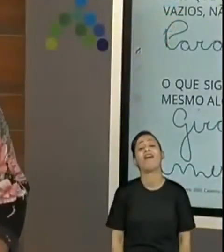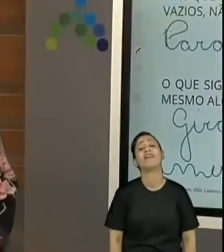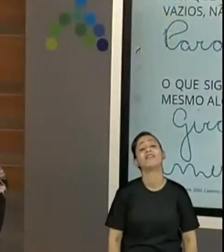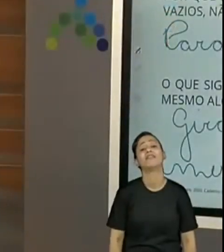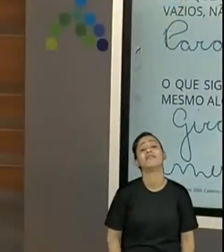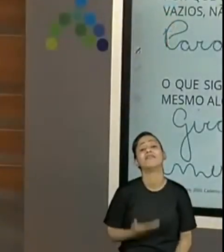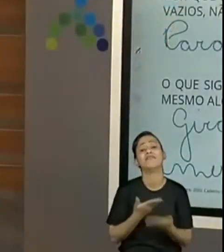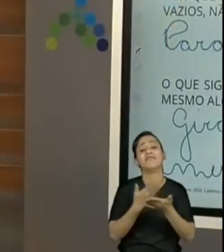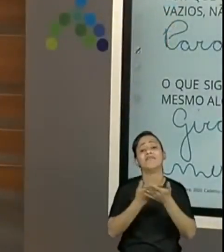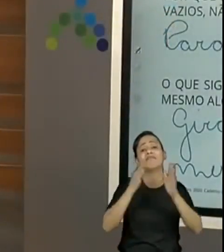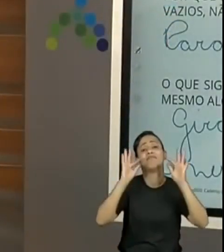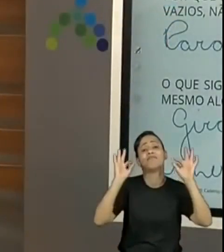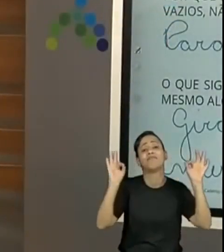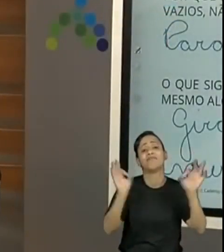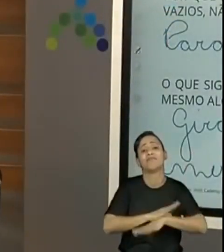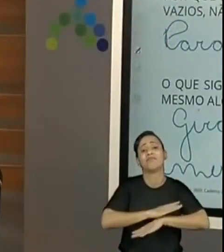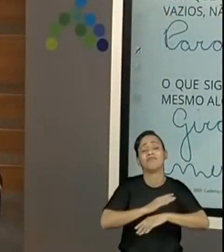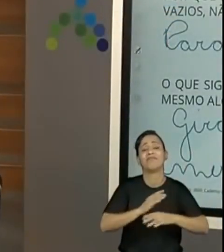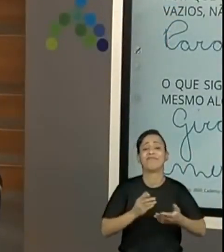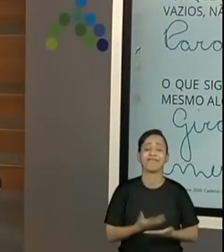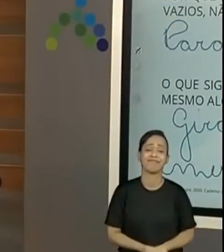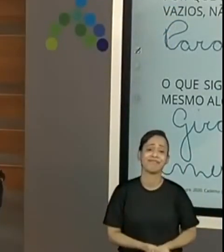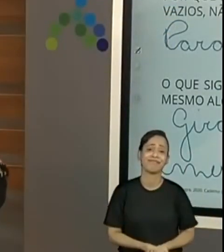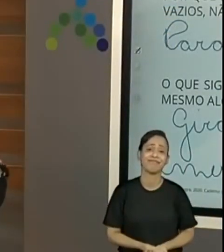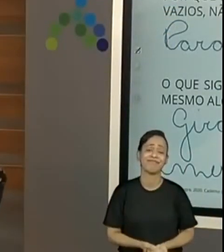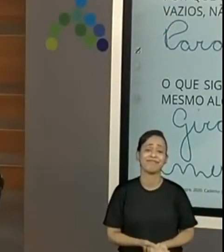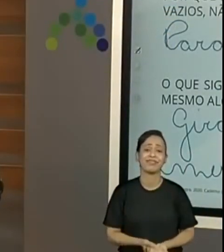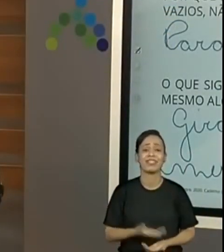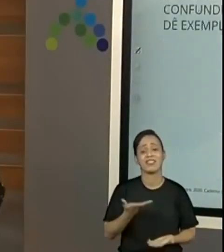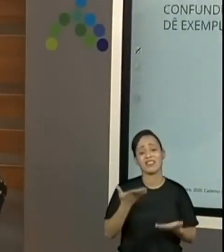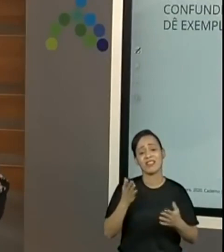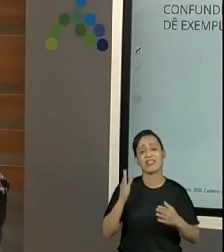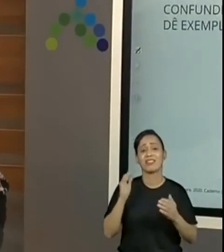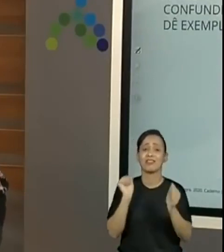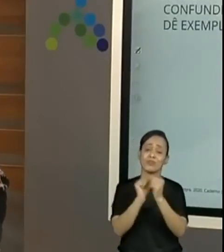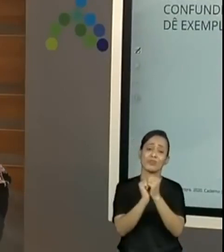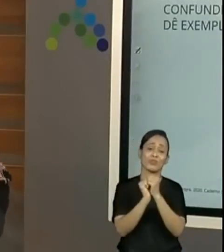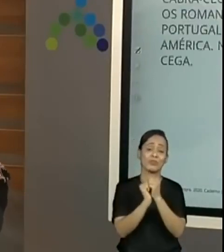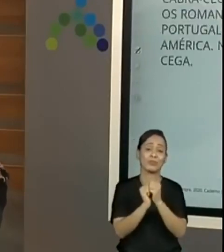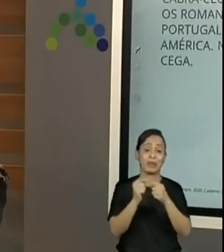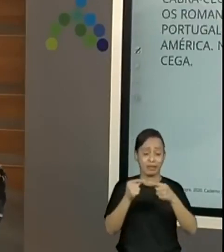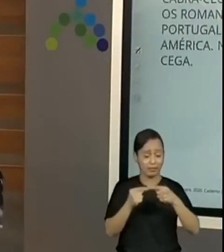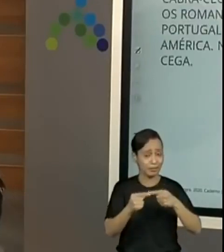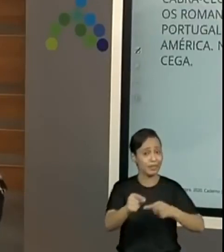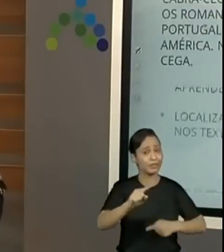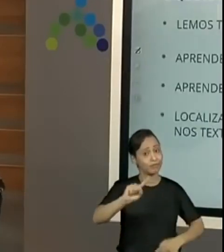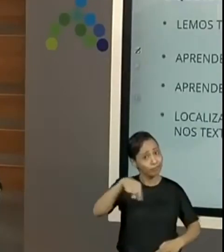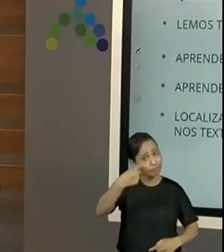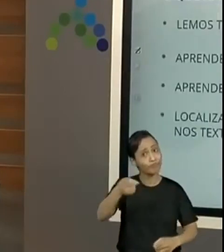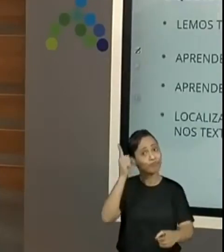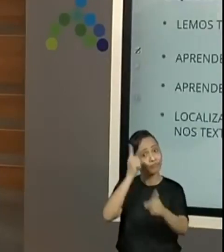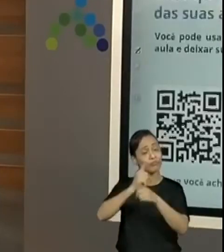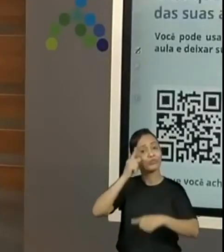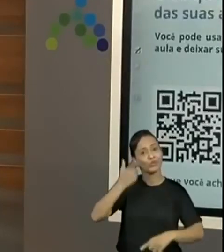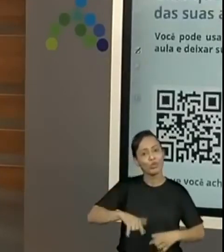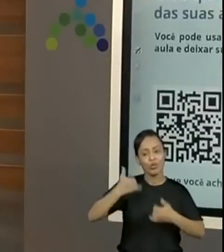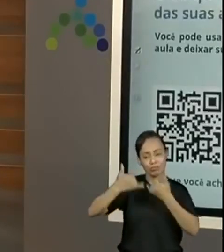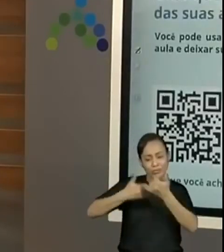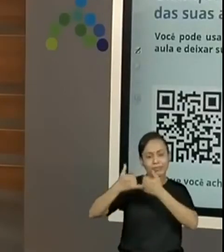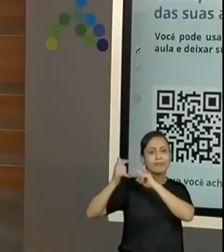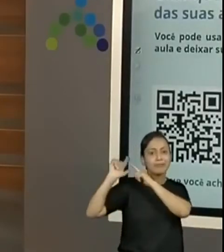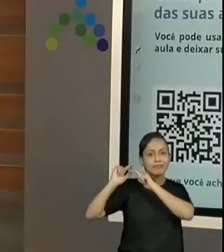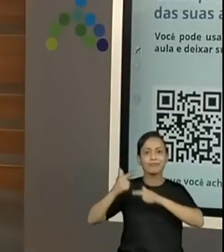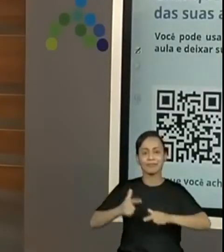com vocês. Mas a nossa aula está chegando ao fim. Mas a gente vai ter uma semana juntinho para a gente aprender muito sobre as brincadeiras